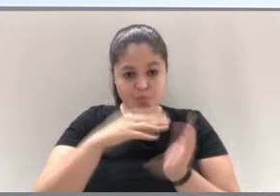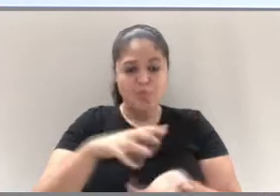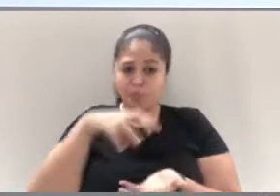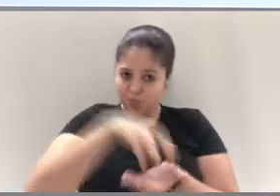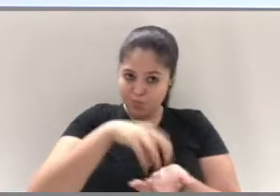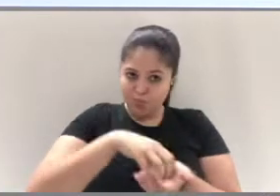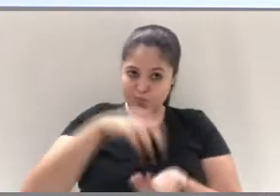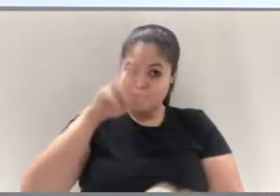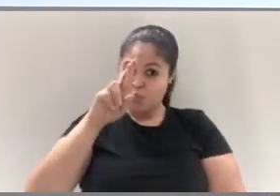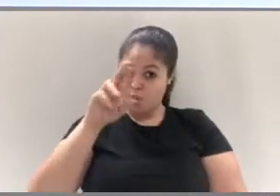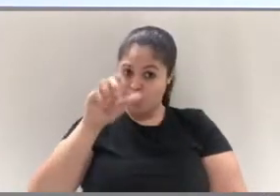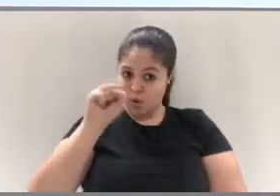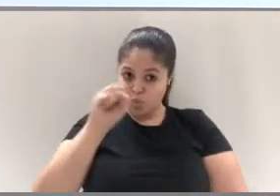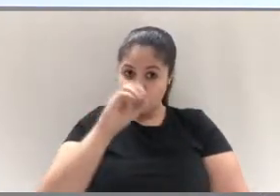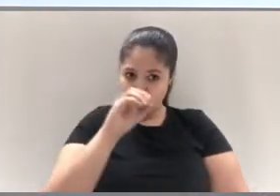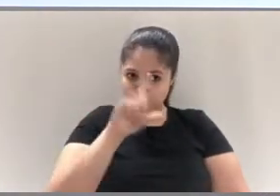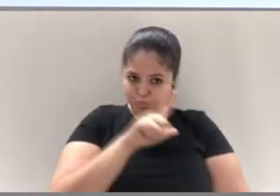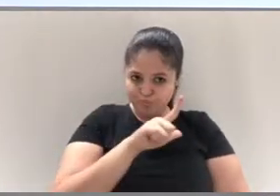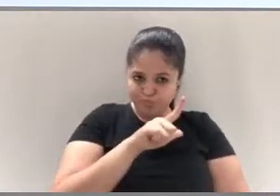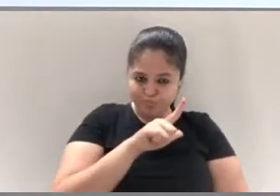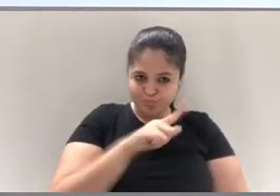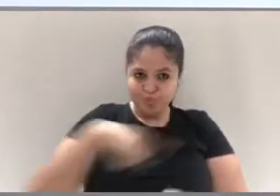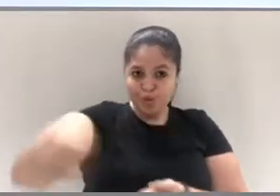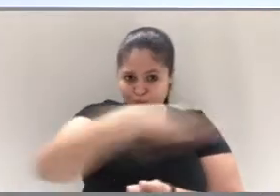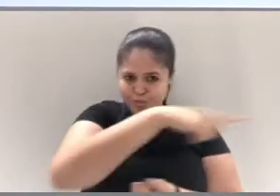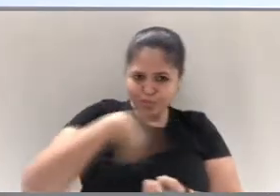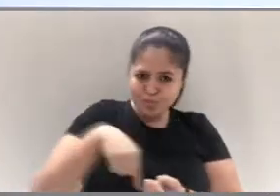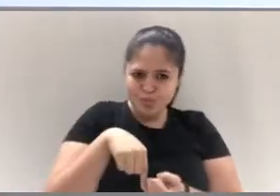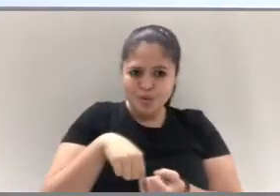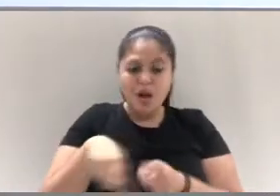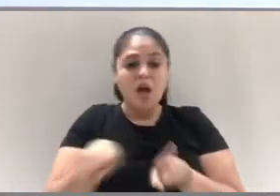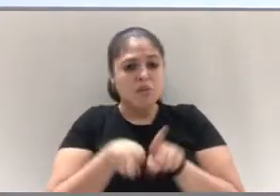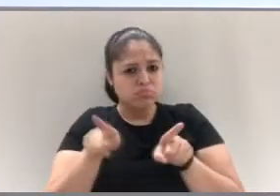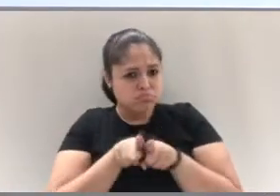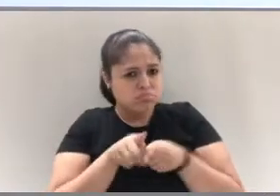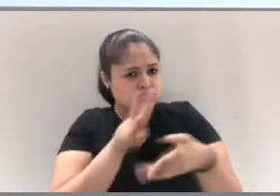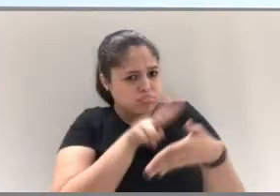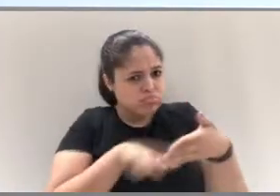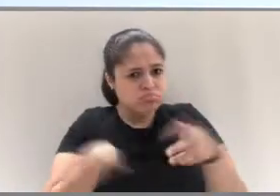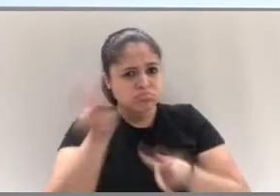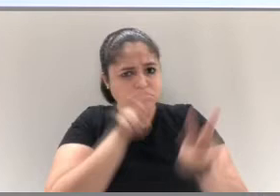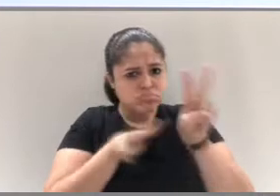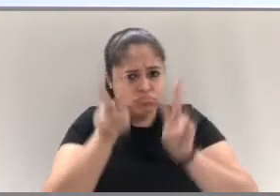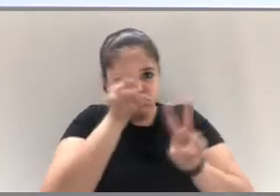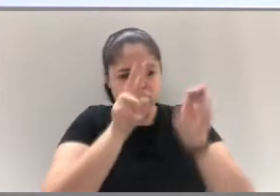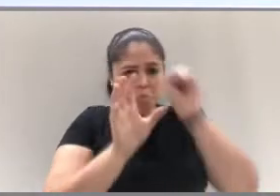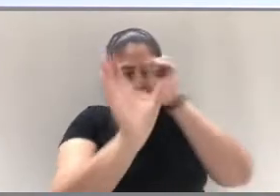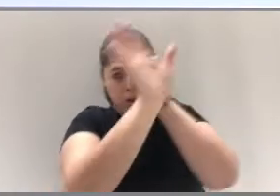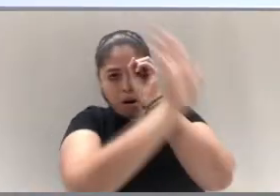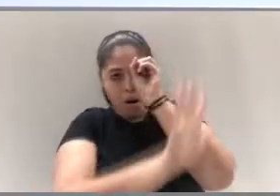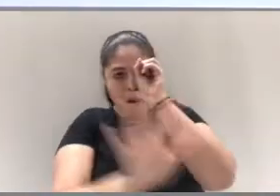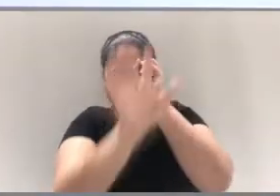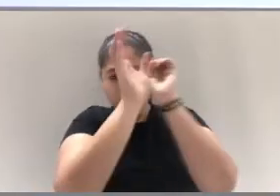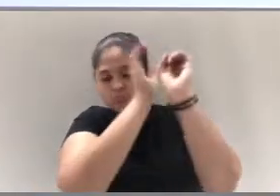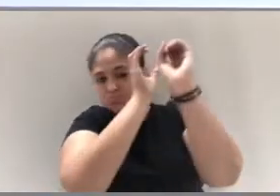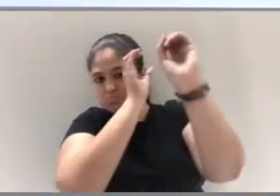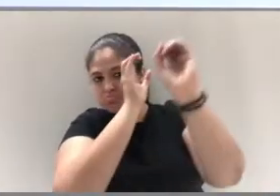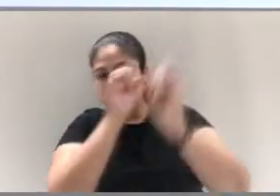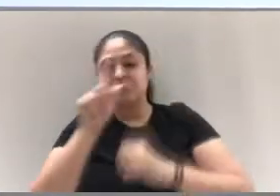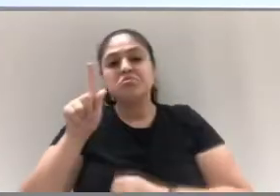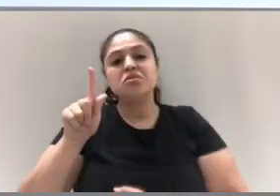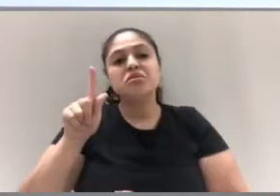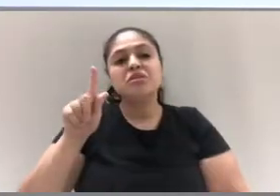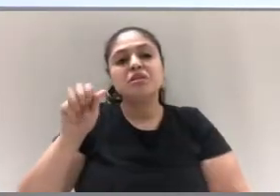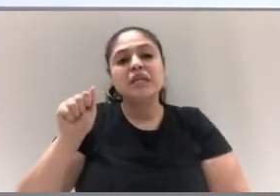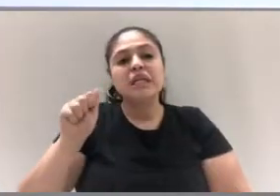do heliocentrismo. Com as observações de Galileu, que observou astros que não giravam em torno da Terra,